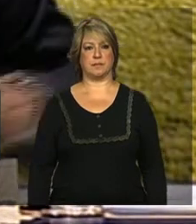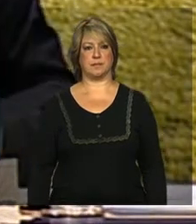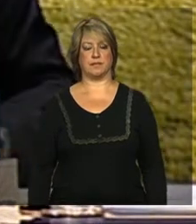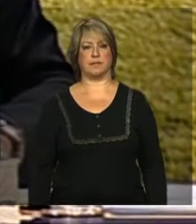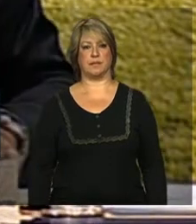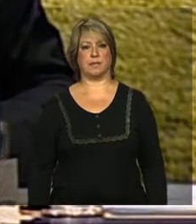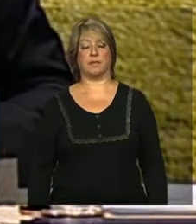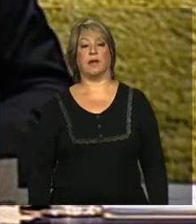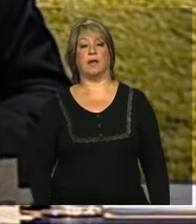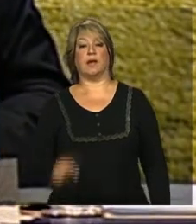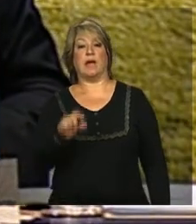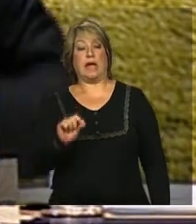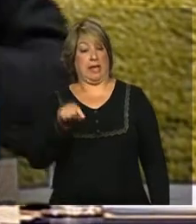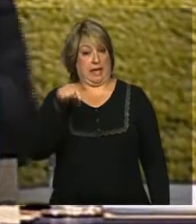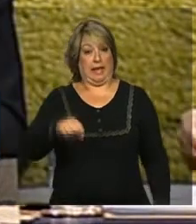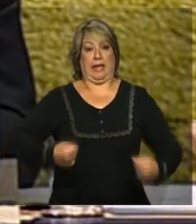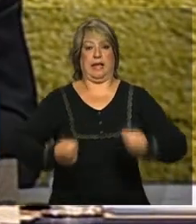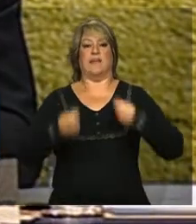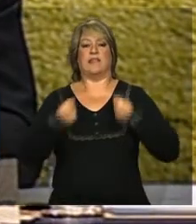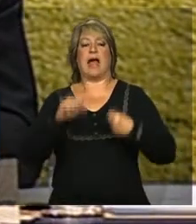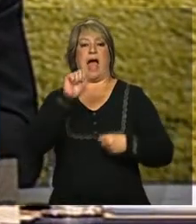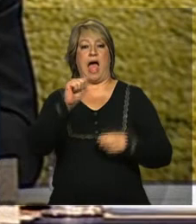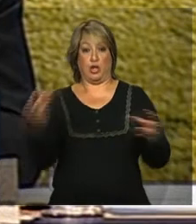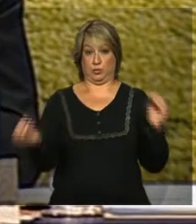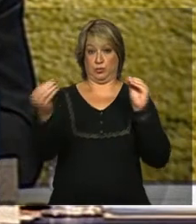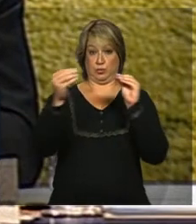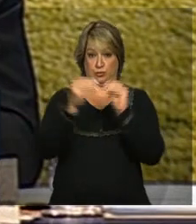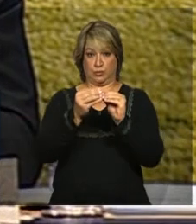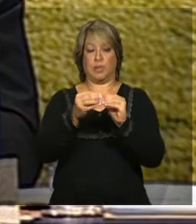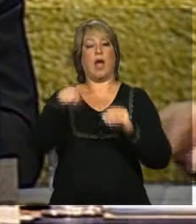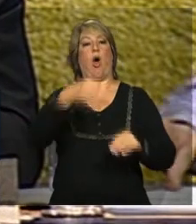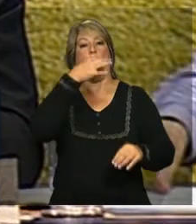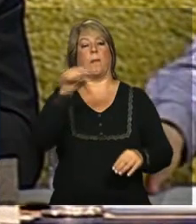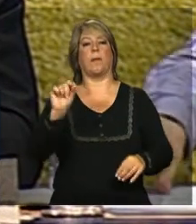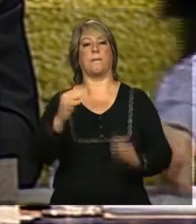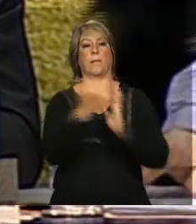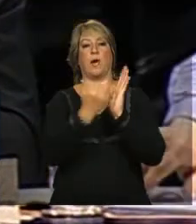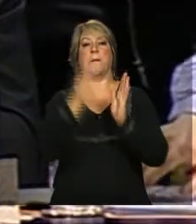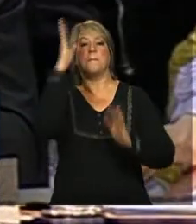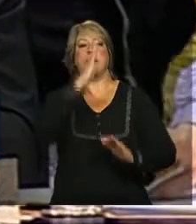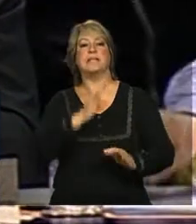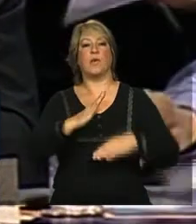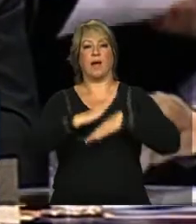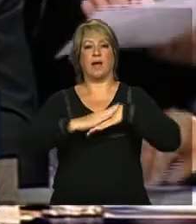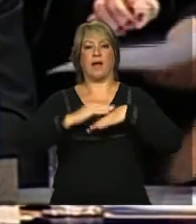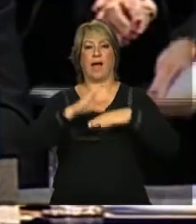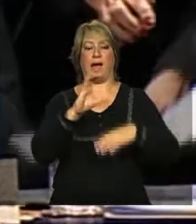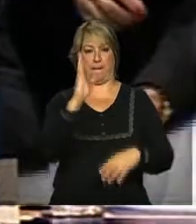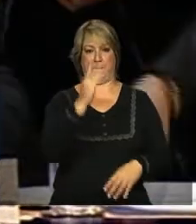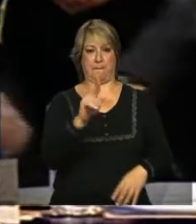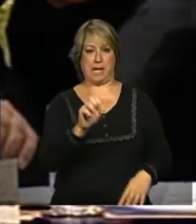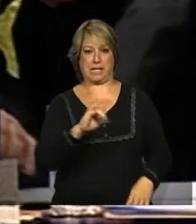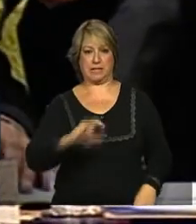com a introdução da vitamina foi uma uma uma proposta da ação do Brasil carinhoso desde o programa